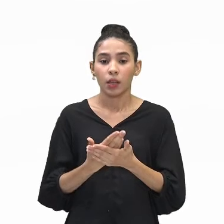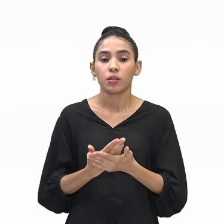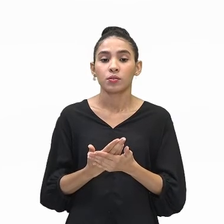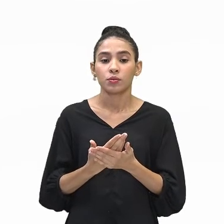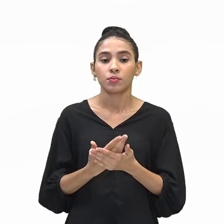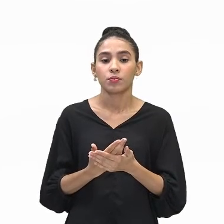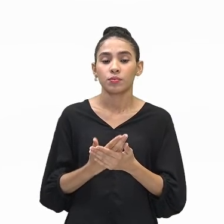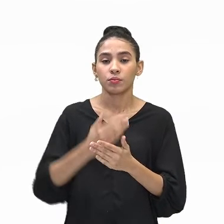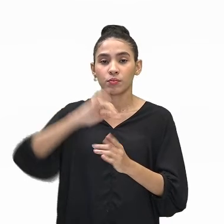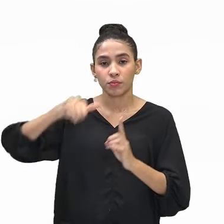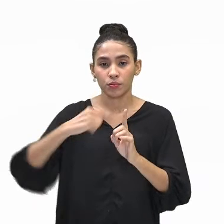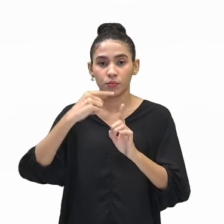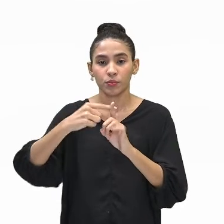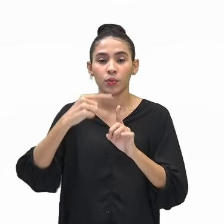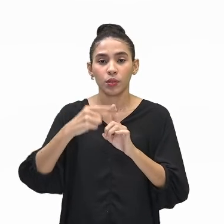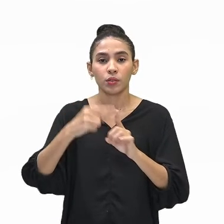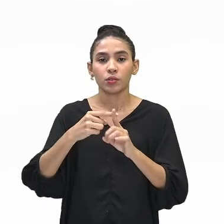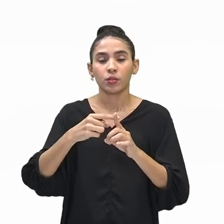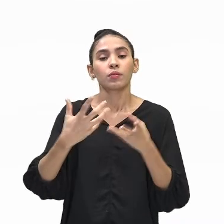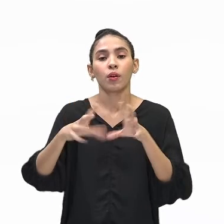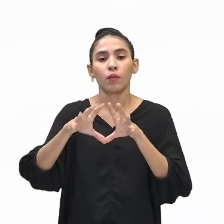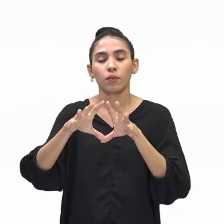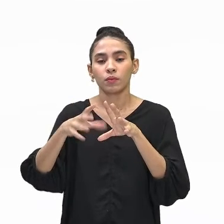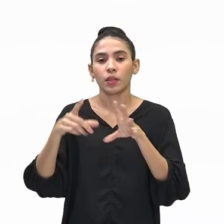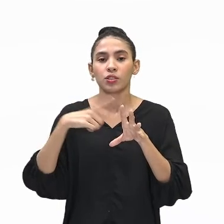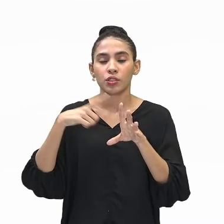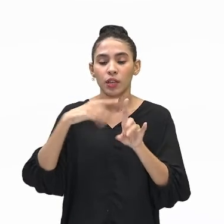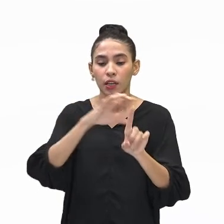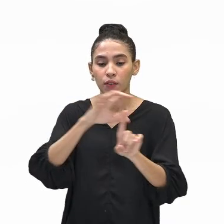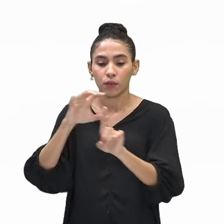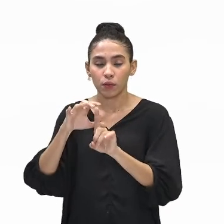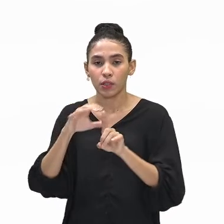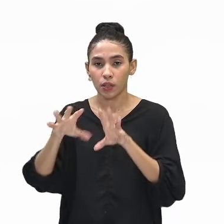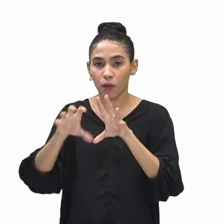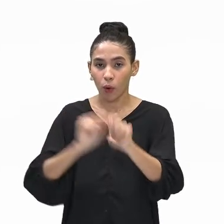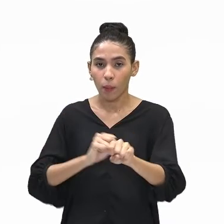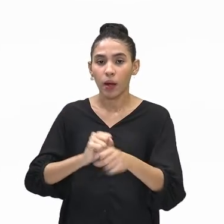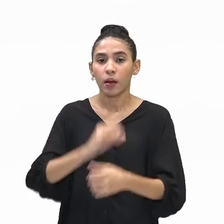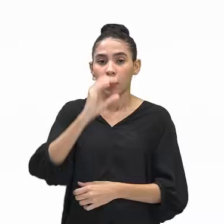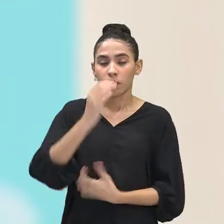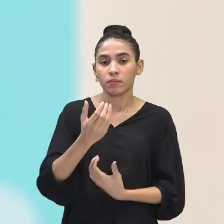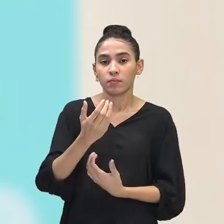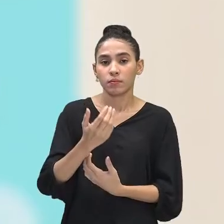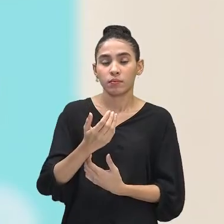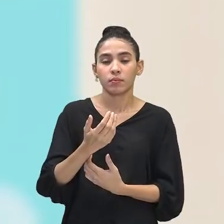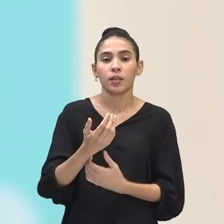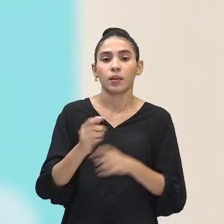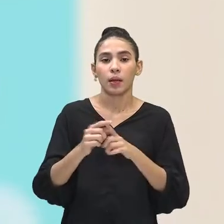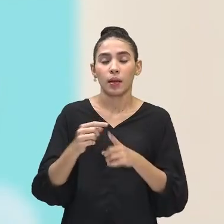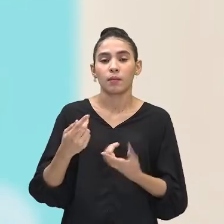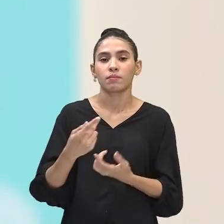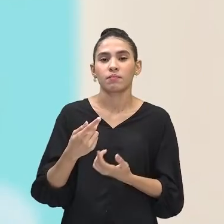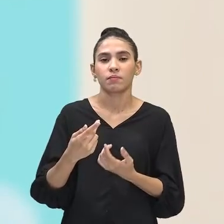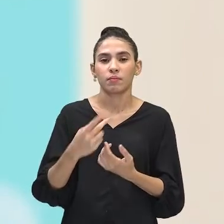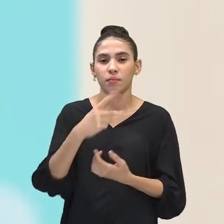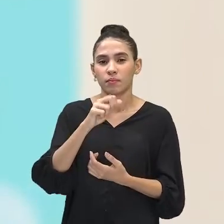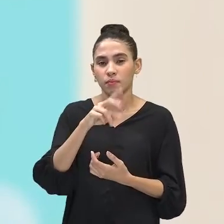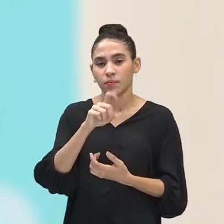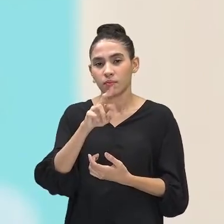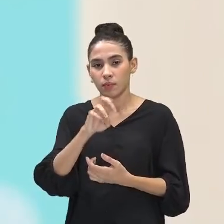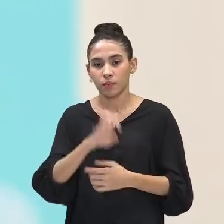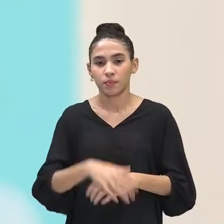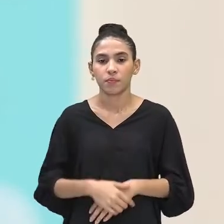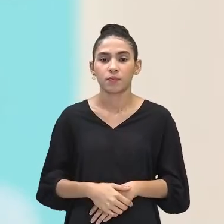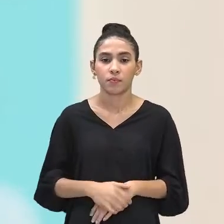formava padres, tá bom? Então, o cara que passou a cuidar dele tentou fazer isso com o nosso Basílio da Gama, tá